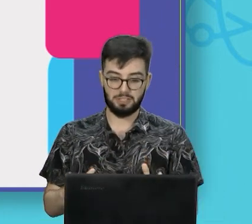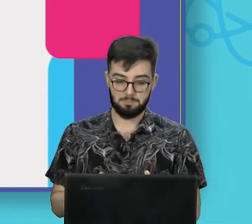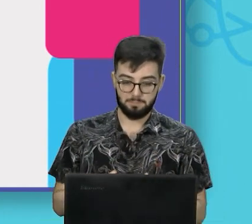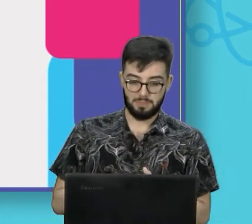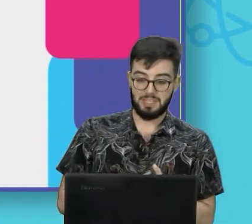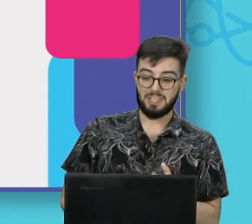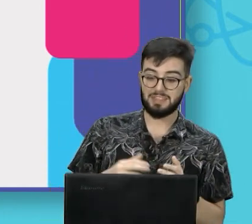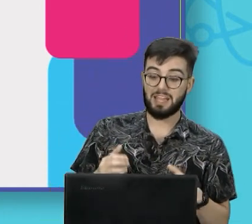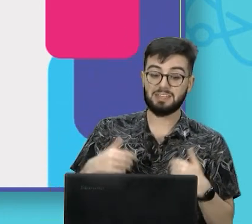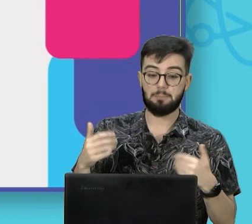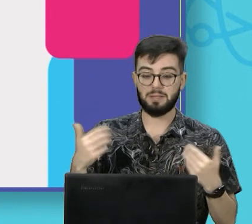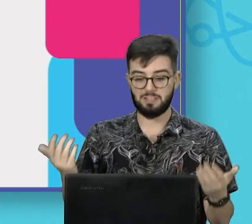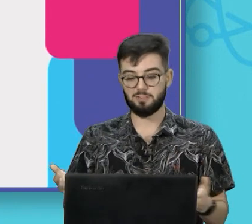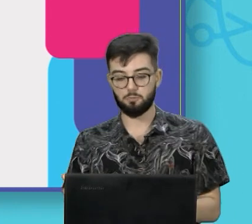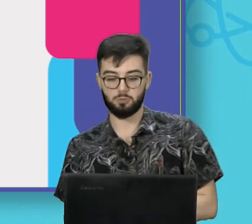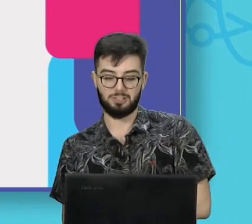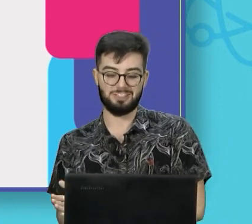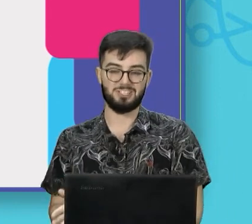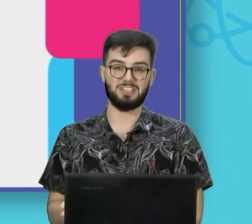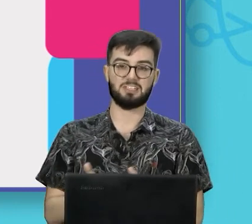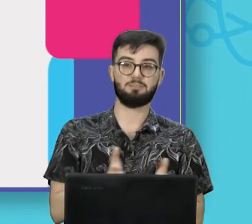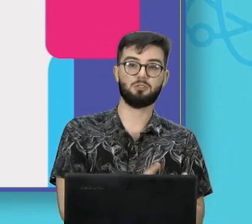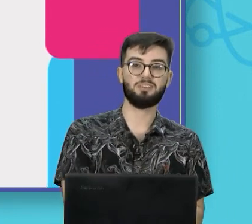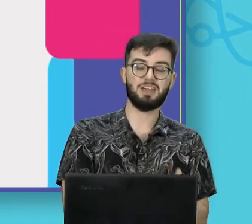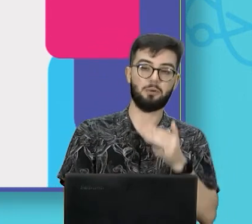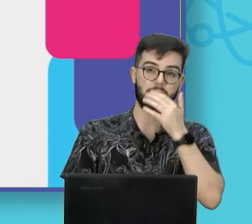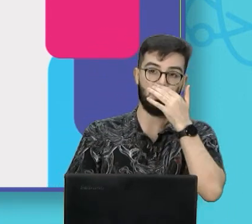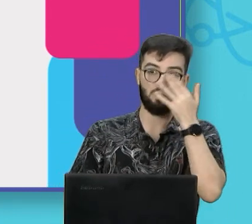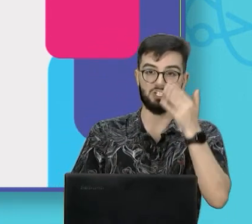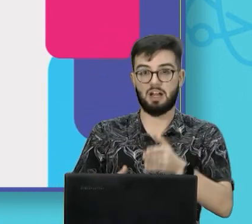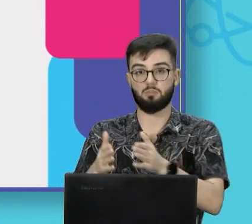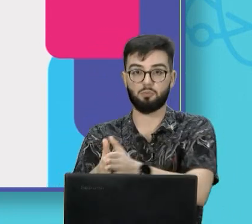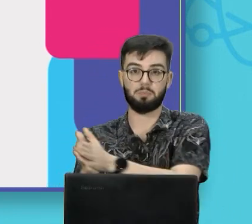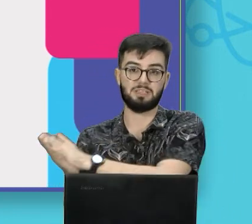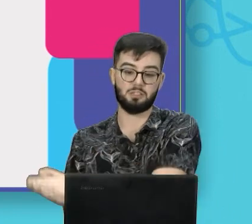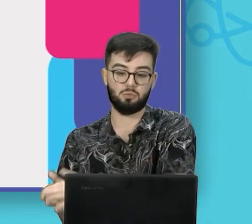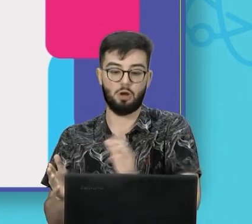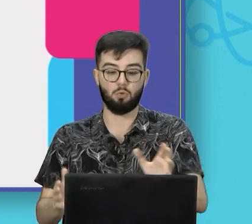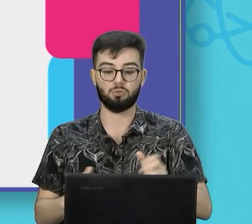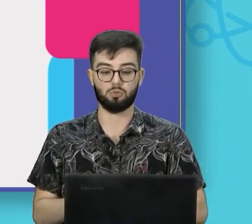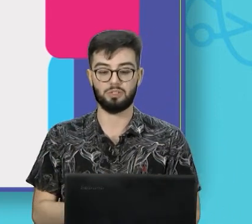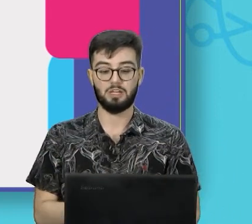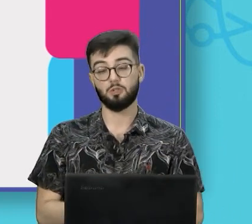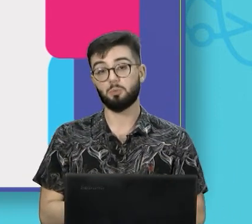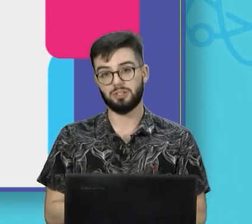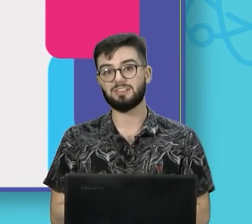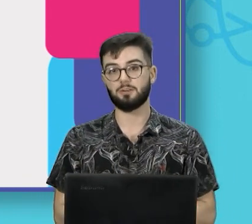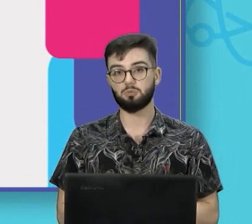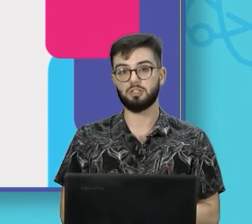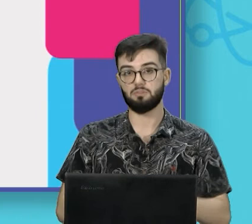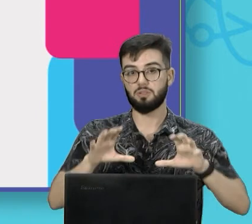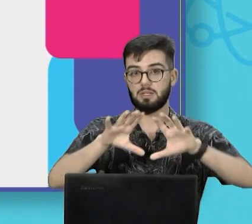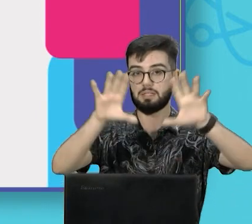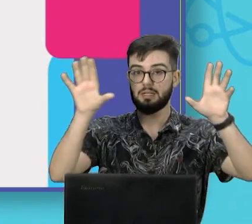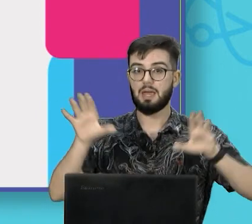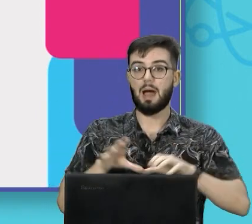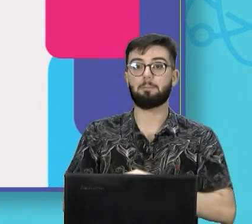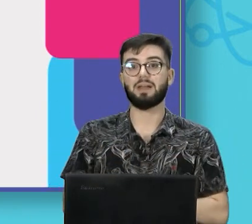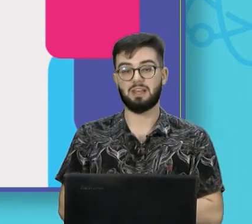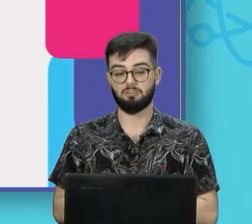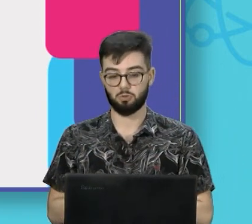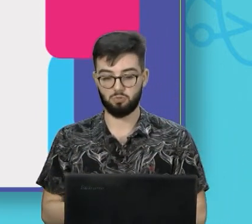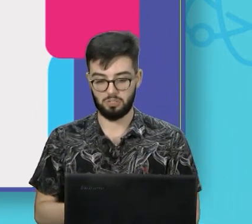limitação do poder em da independência dos poderes legislativo e judiciário que agora estavam submetidos ao controle do Poder Executivo